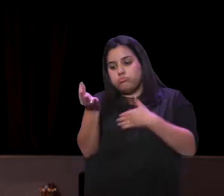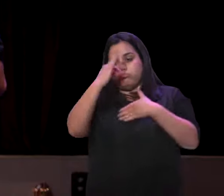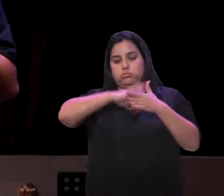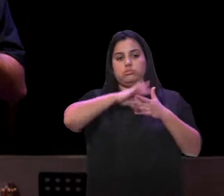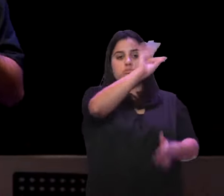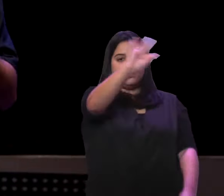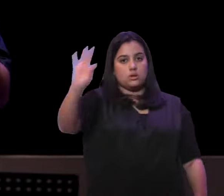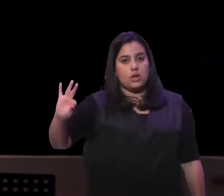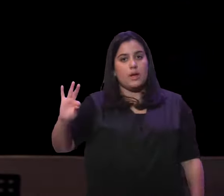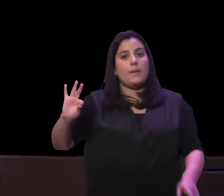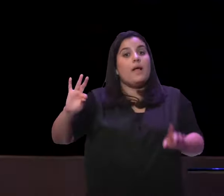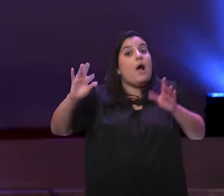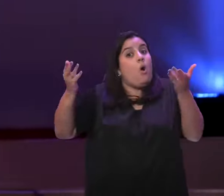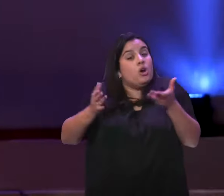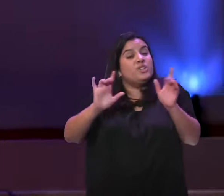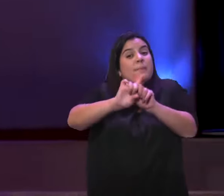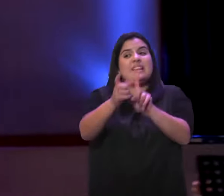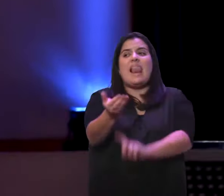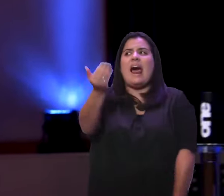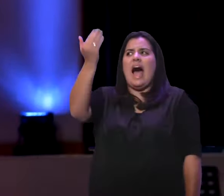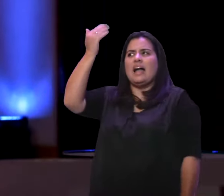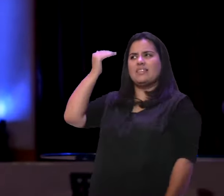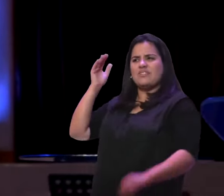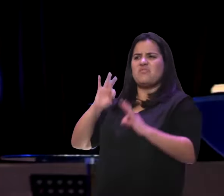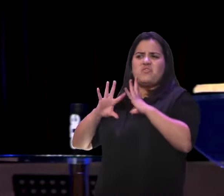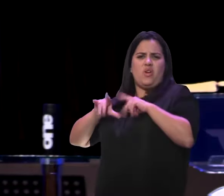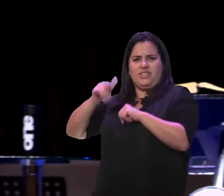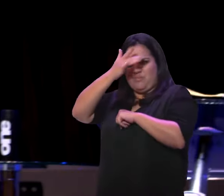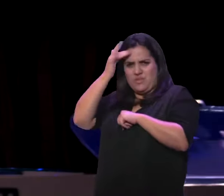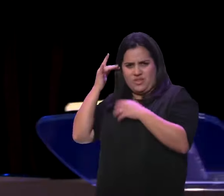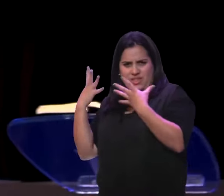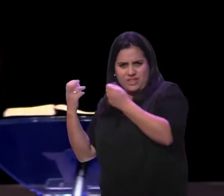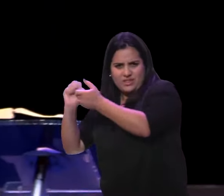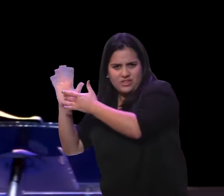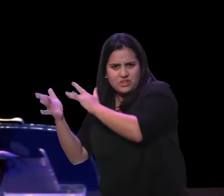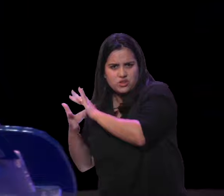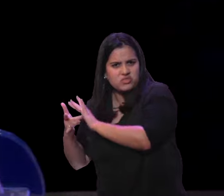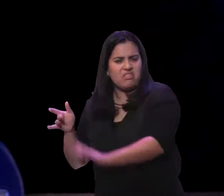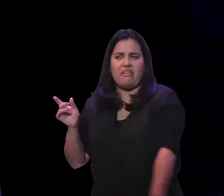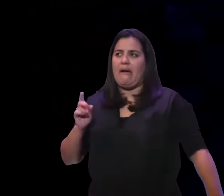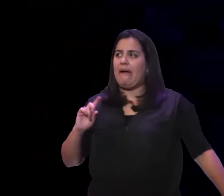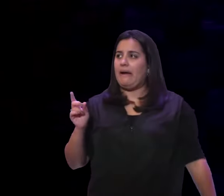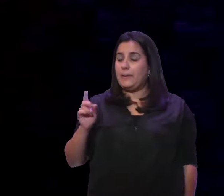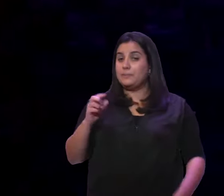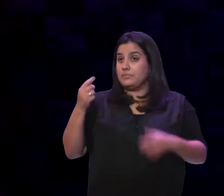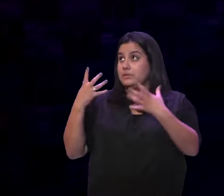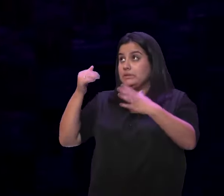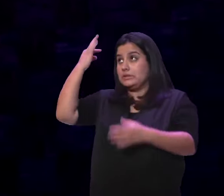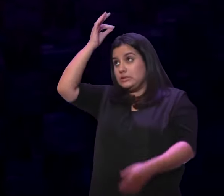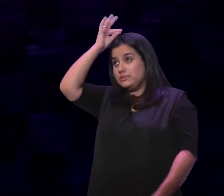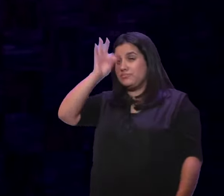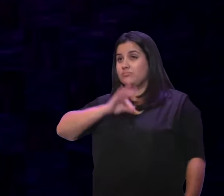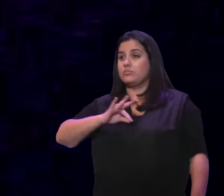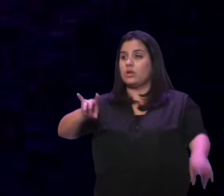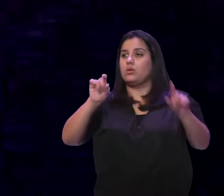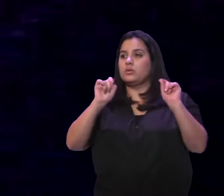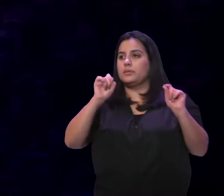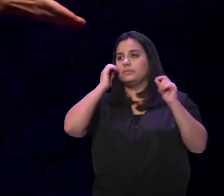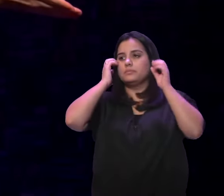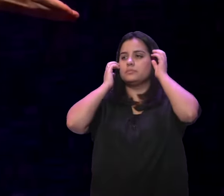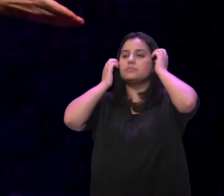época não era todas as pessoas que criam em Deus que recebiam o Espírito Santo. O templo,